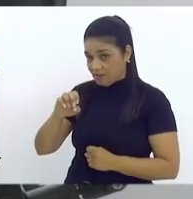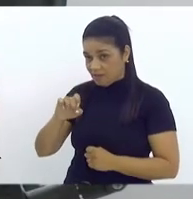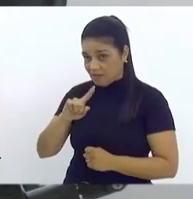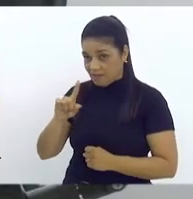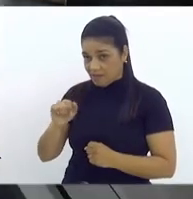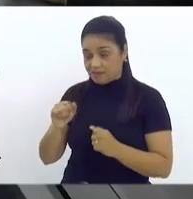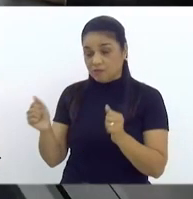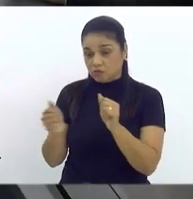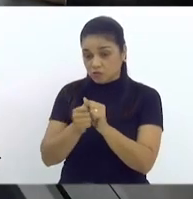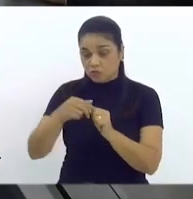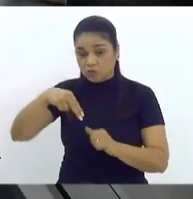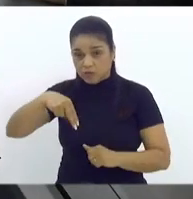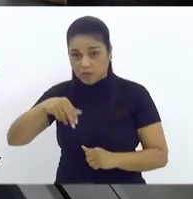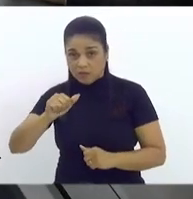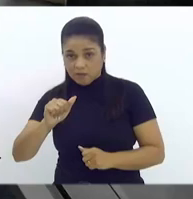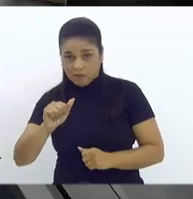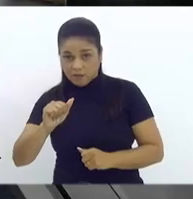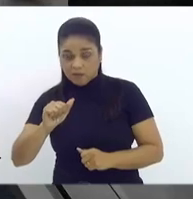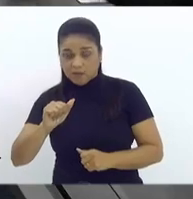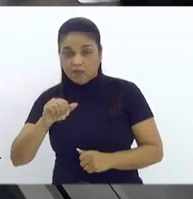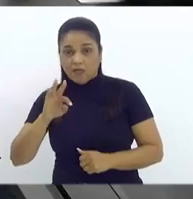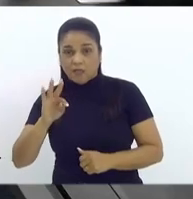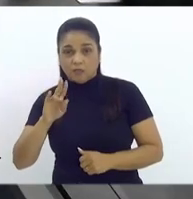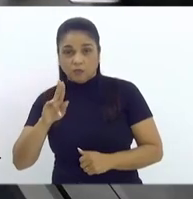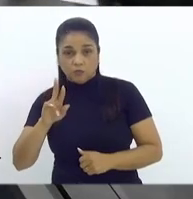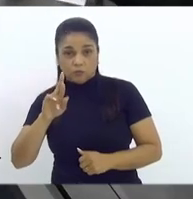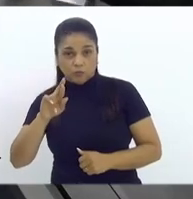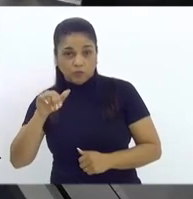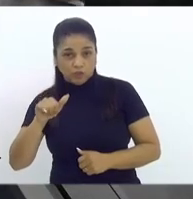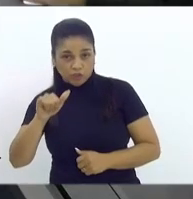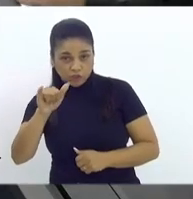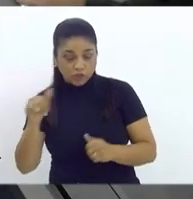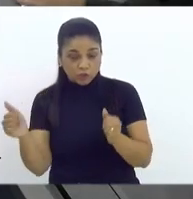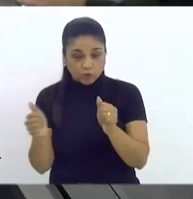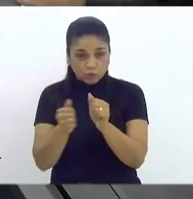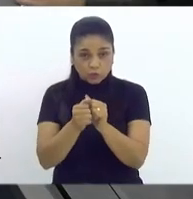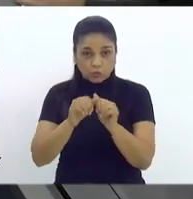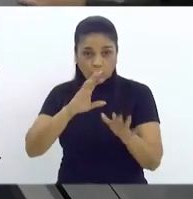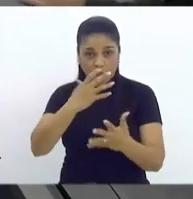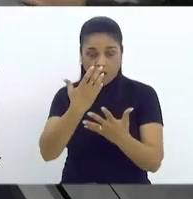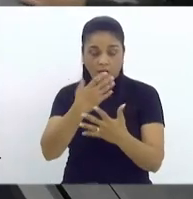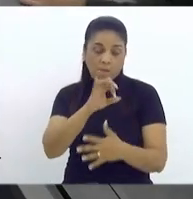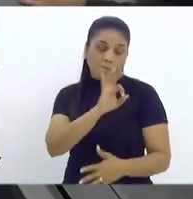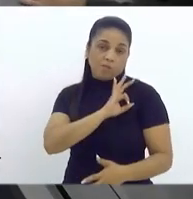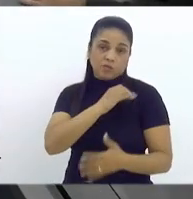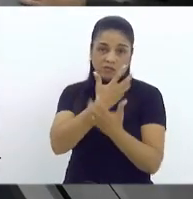Civil? Com a Polícia Civil... Ou com outra polícia? Existe, com outra quando,